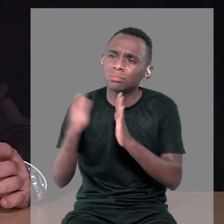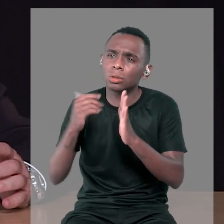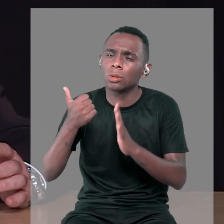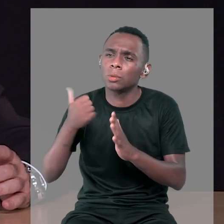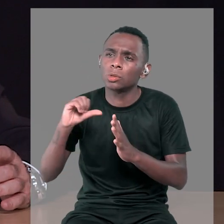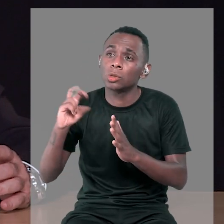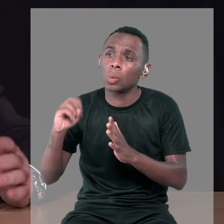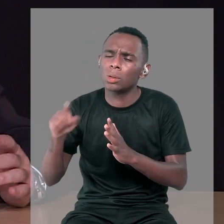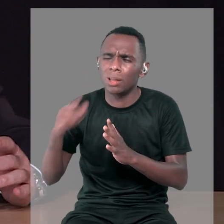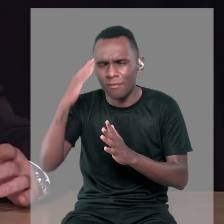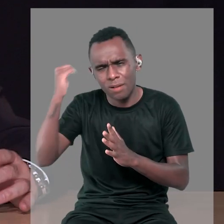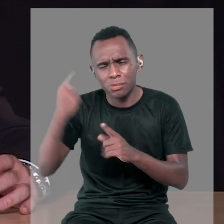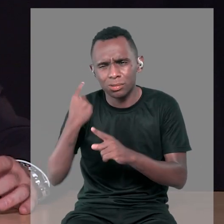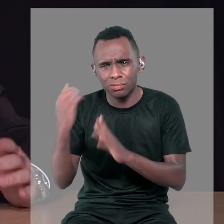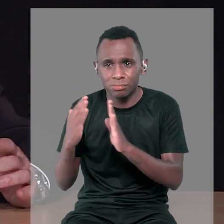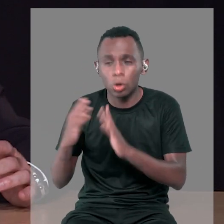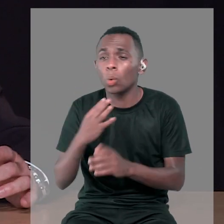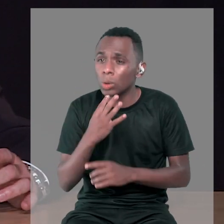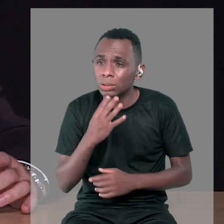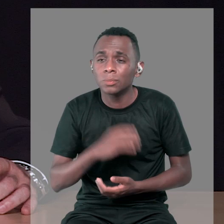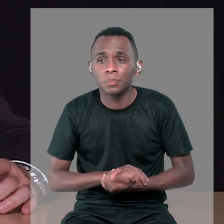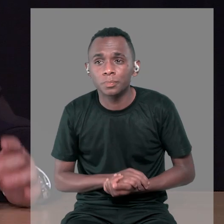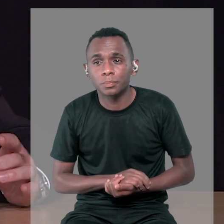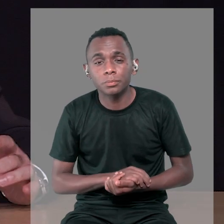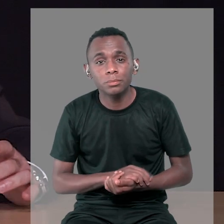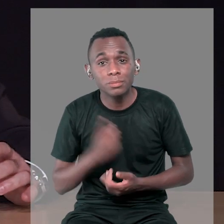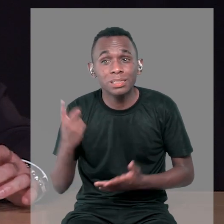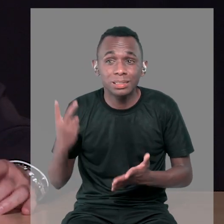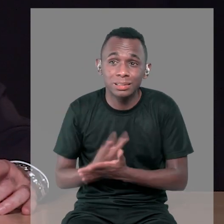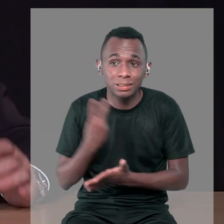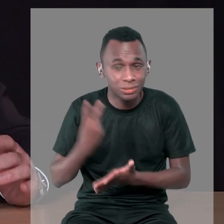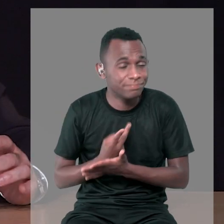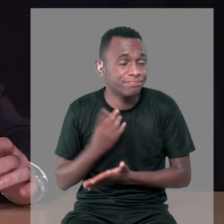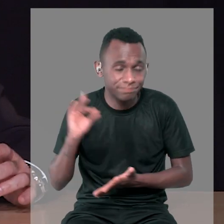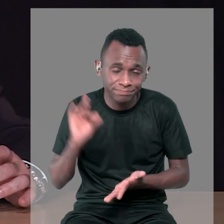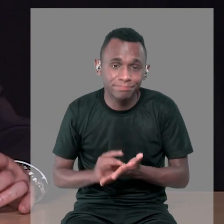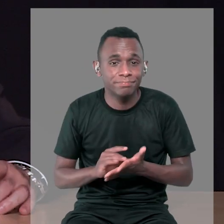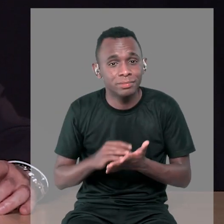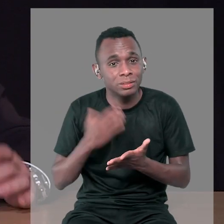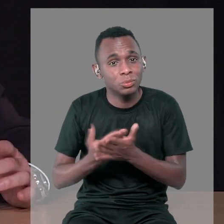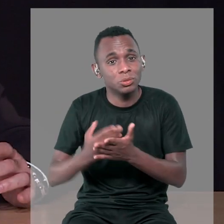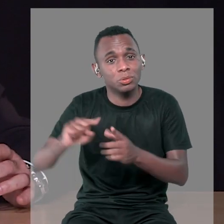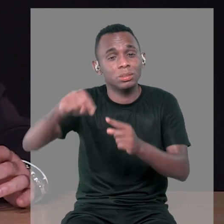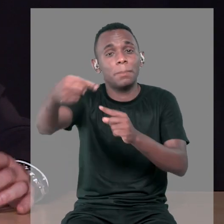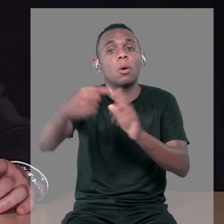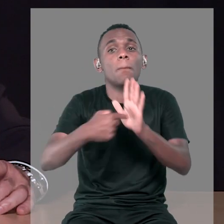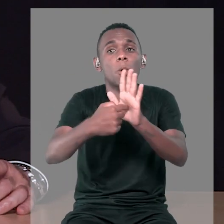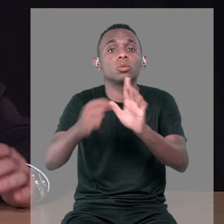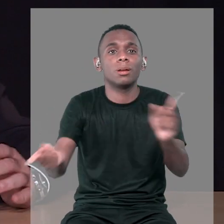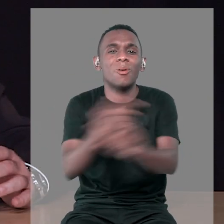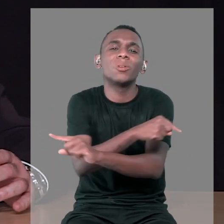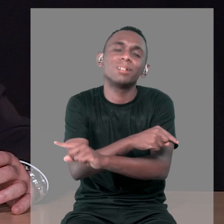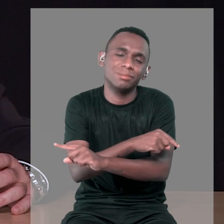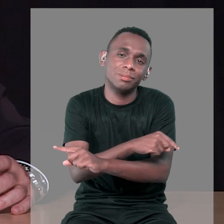muito famoso na época, ele conhecia bem, mas eu acho que ele se errou completamente. Os estudos posteriores mostram que, ao contrário,